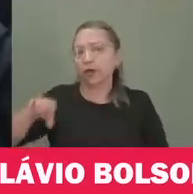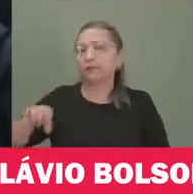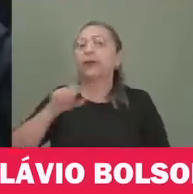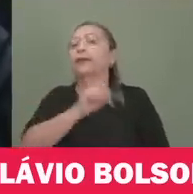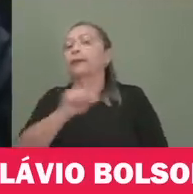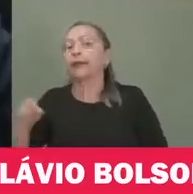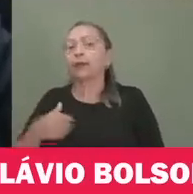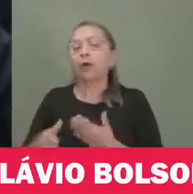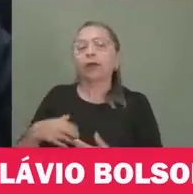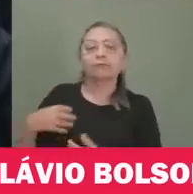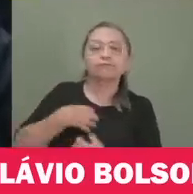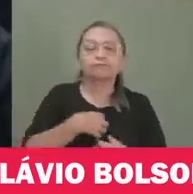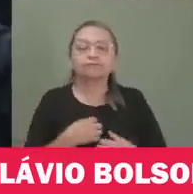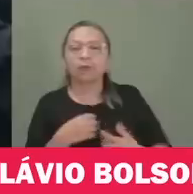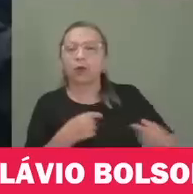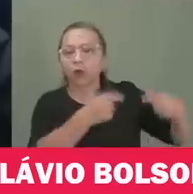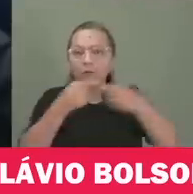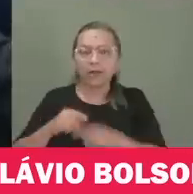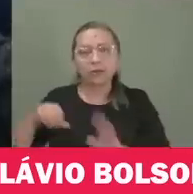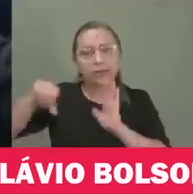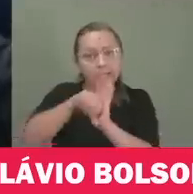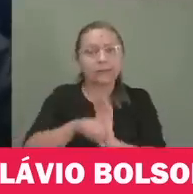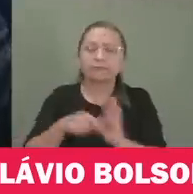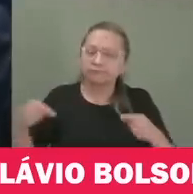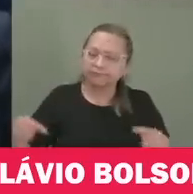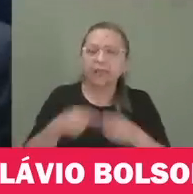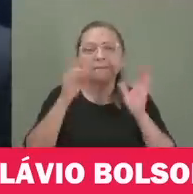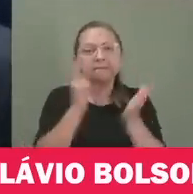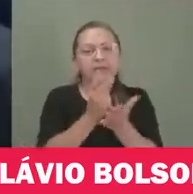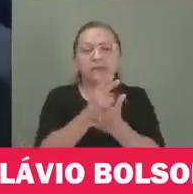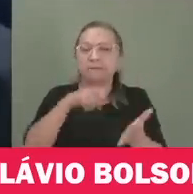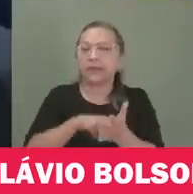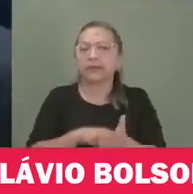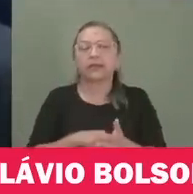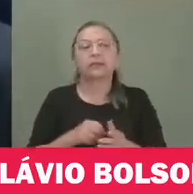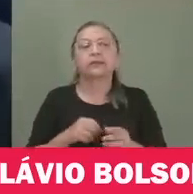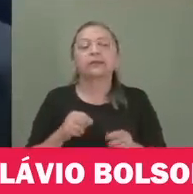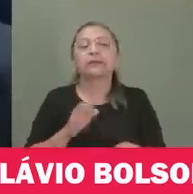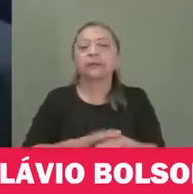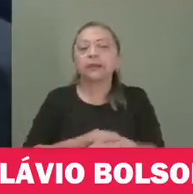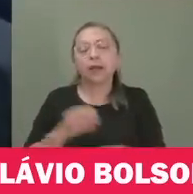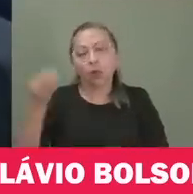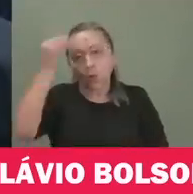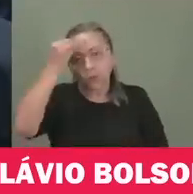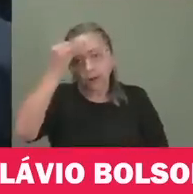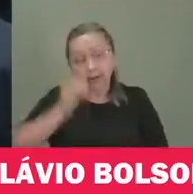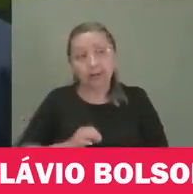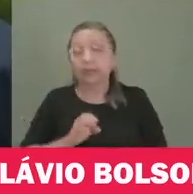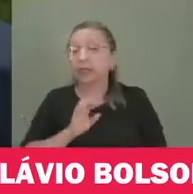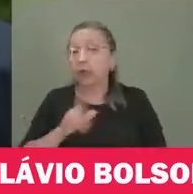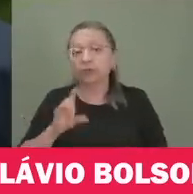qualquer forma concorre para o crime, incide nas mesmas penas a este cominada, na medida de sua culpabilidade. Não só